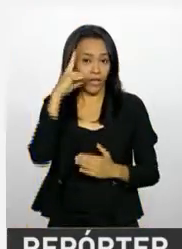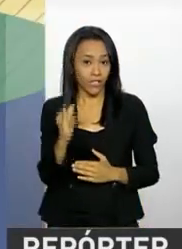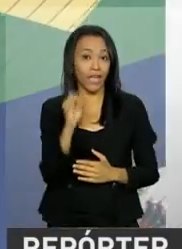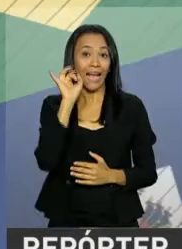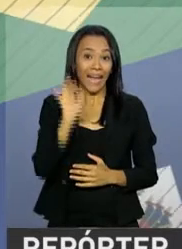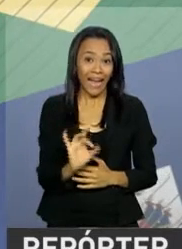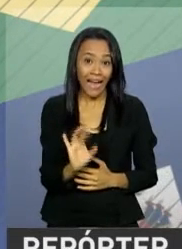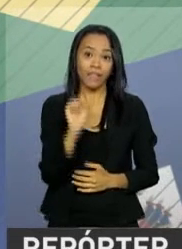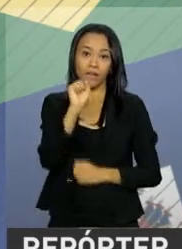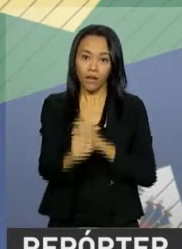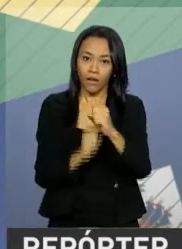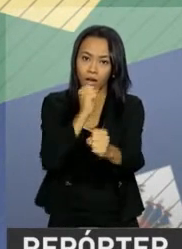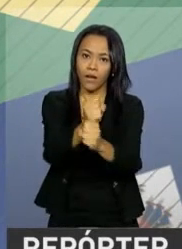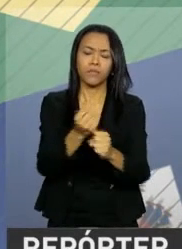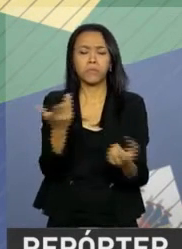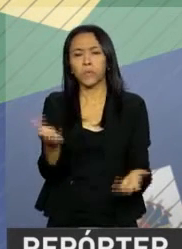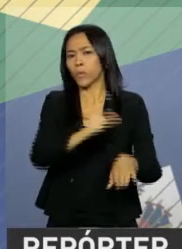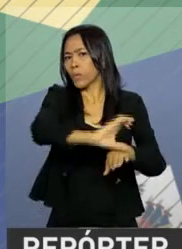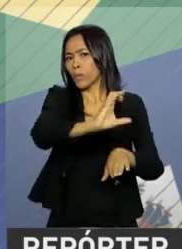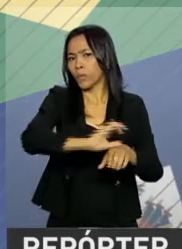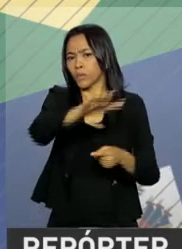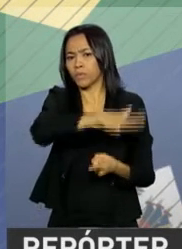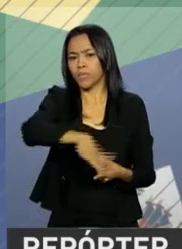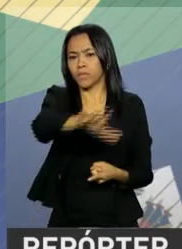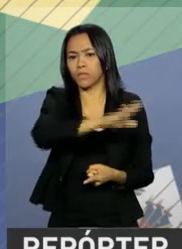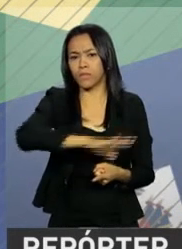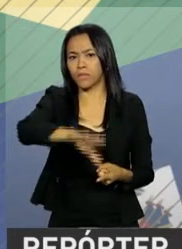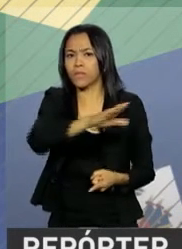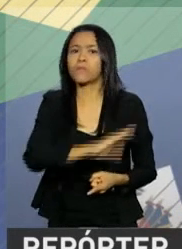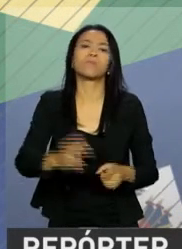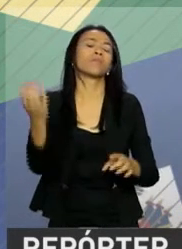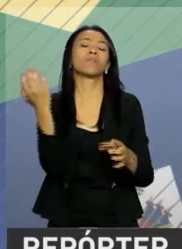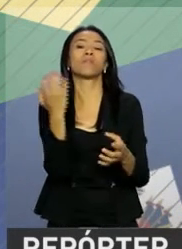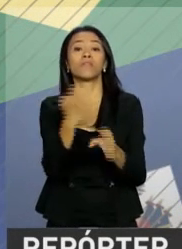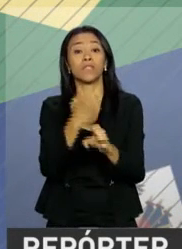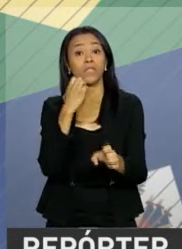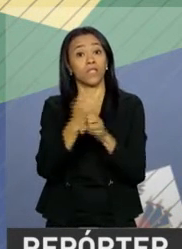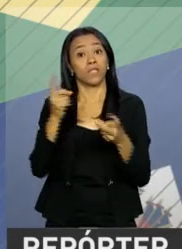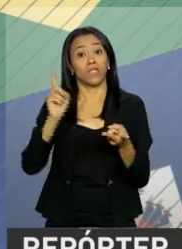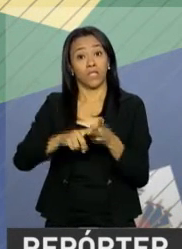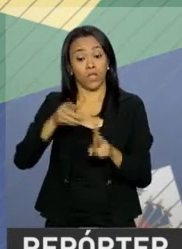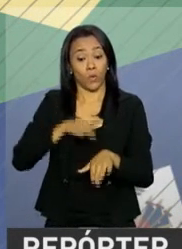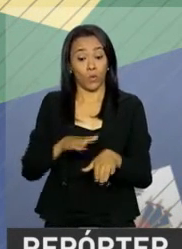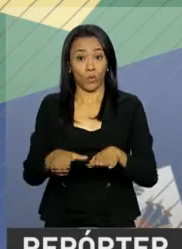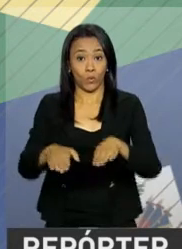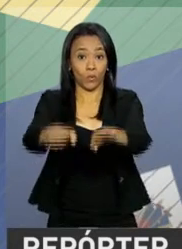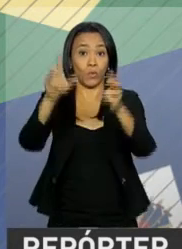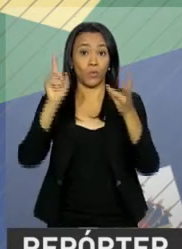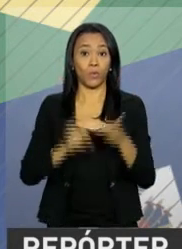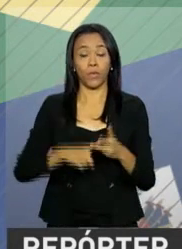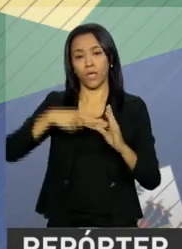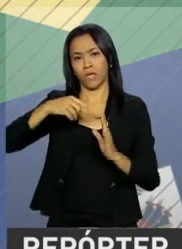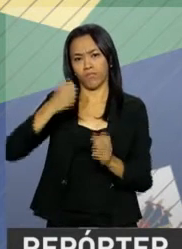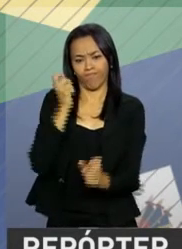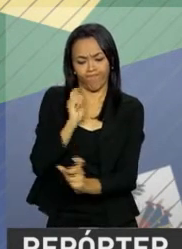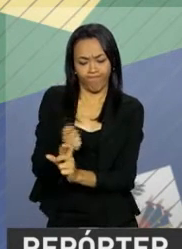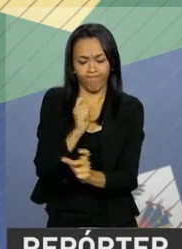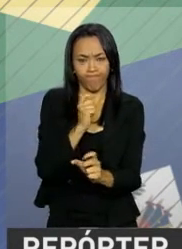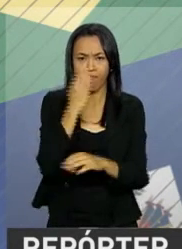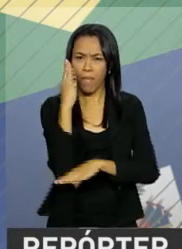vão ser oferecidos cursos em áreas como engenharia civil costura electricidade carpintaria mecânica